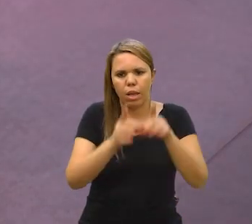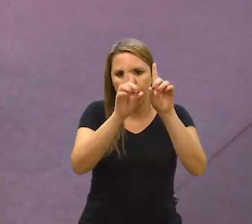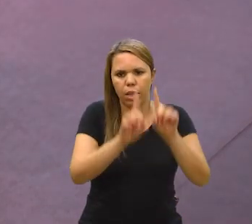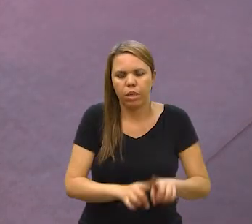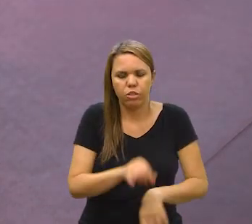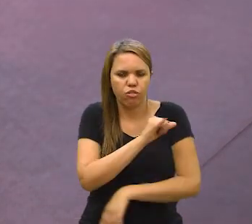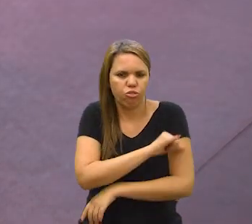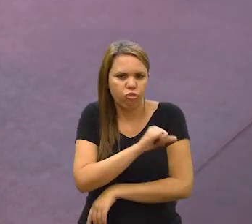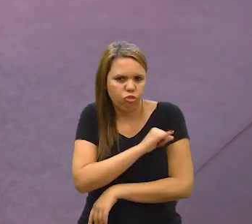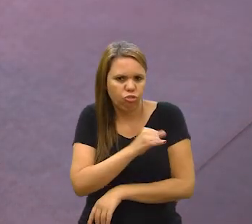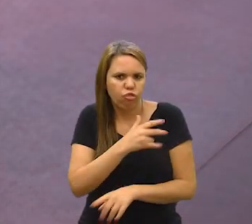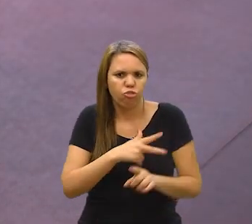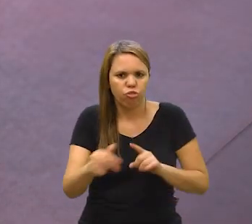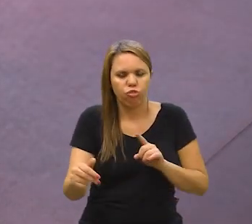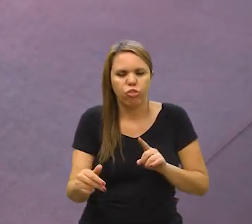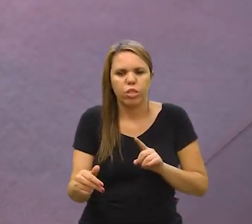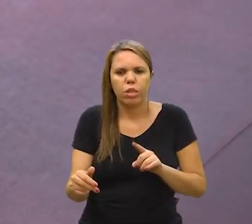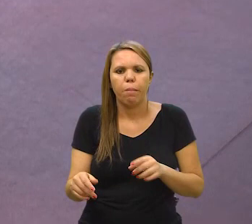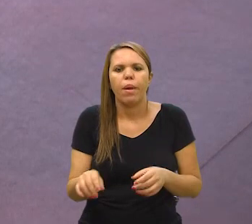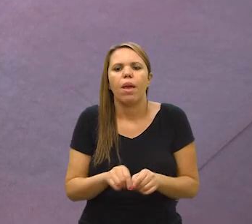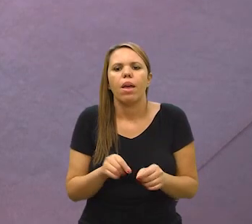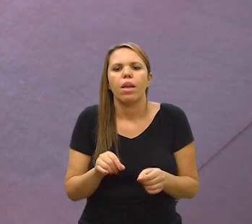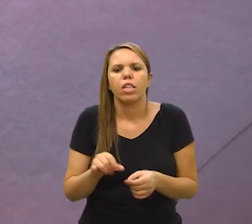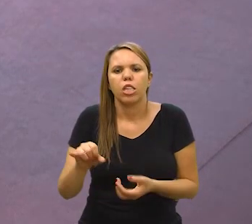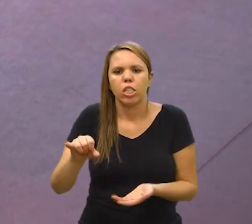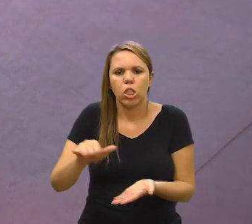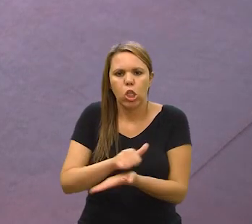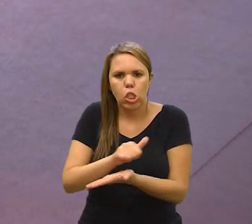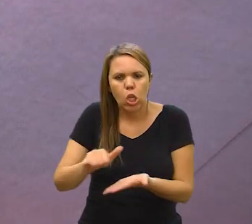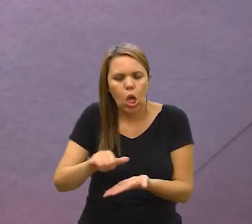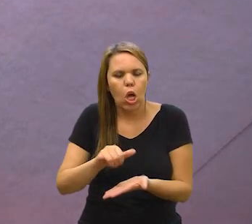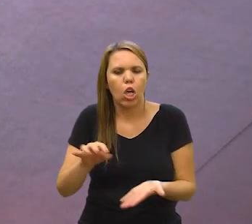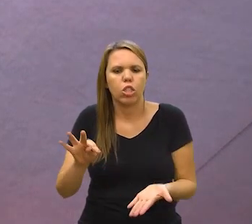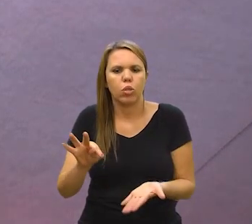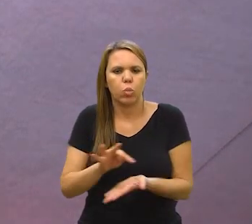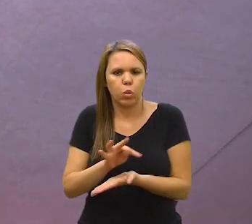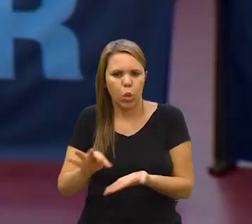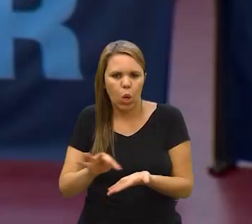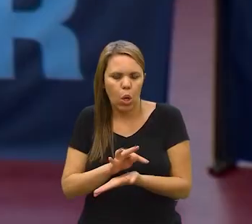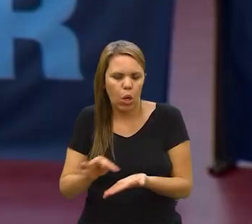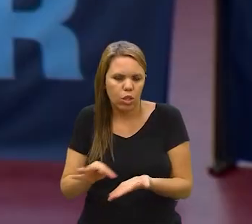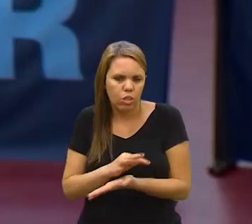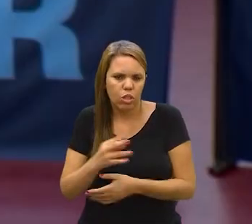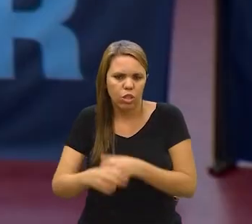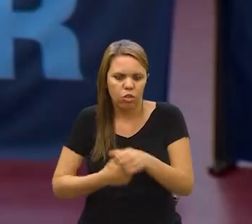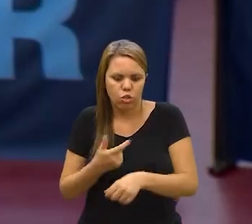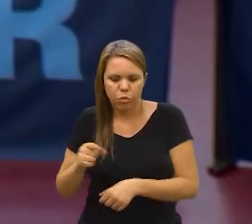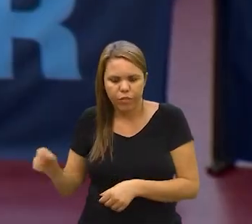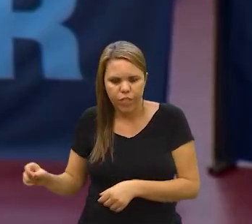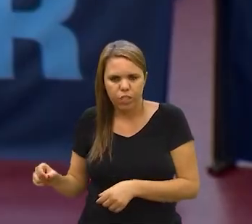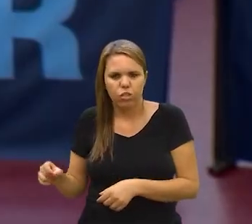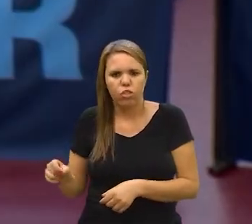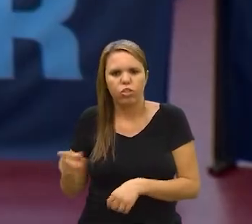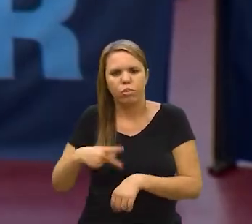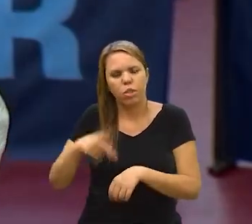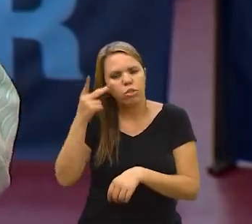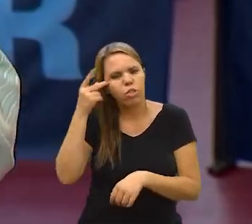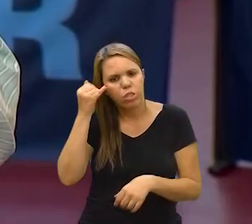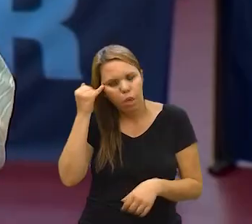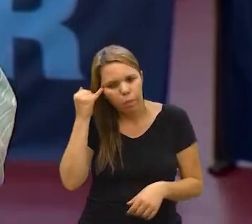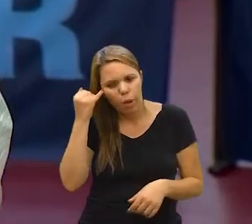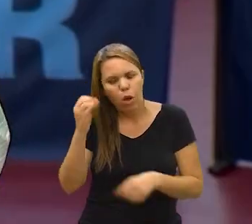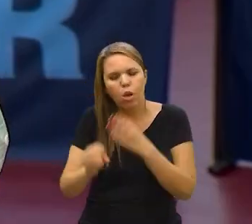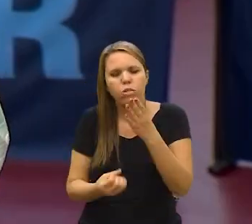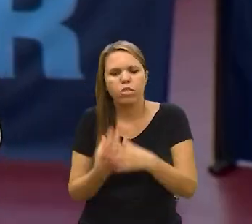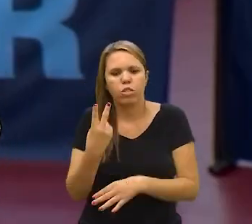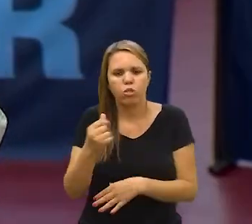está classificado para Tóquio 2020, mas terminei o primeiro bloco com uma pergunta. 2017, o que aconteceu nesse ano que você